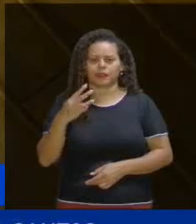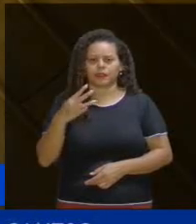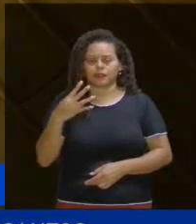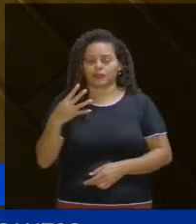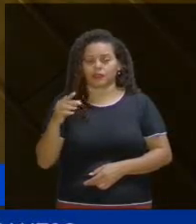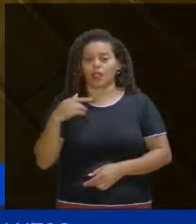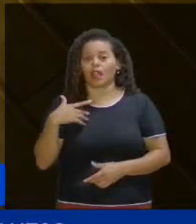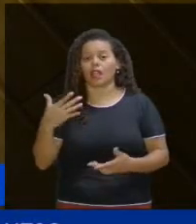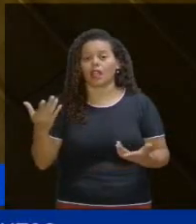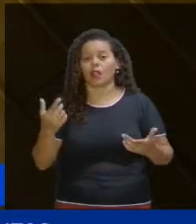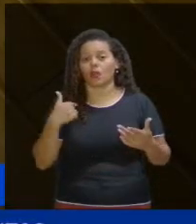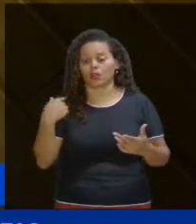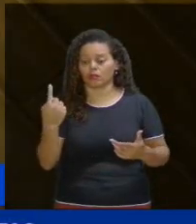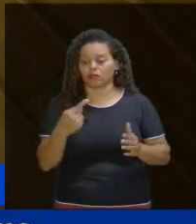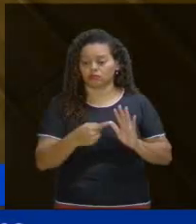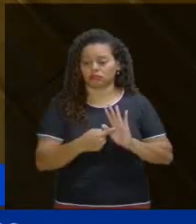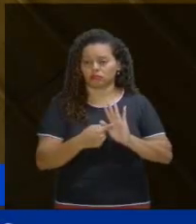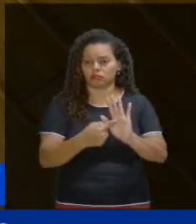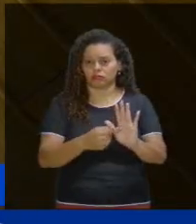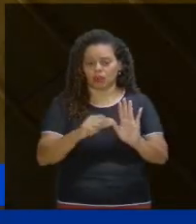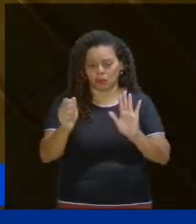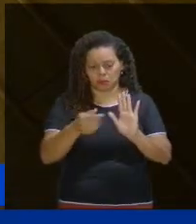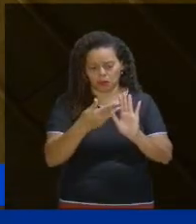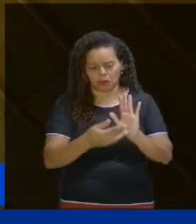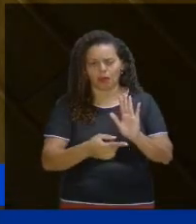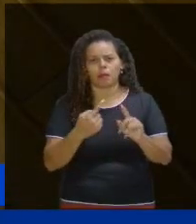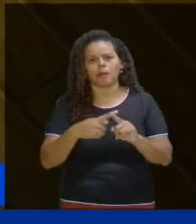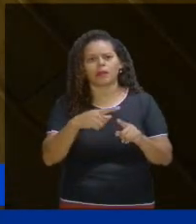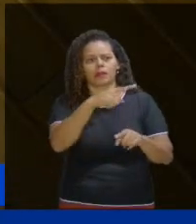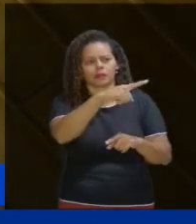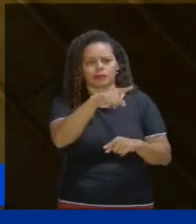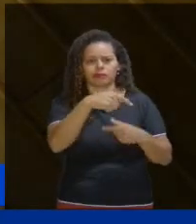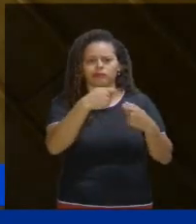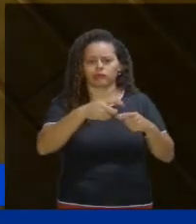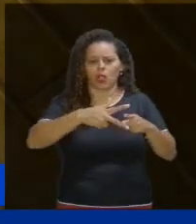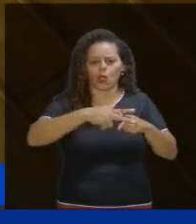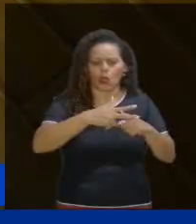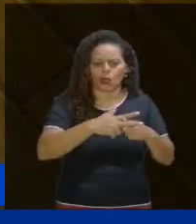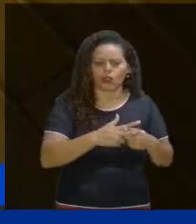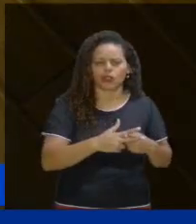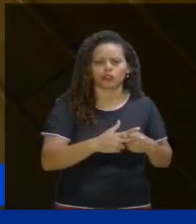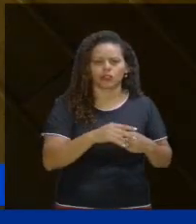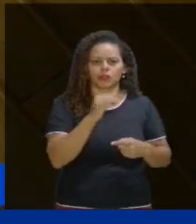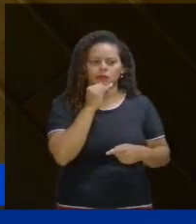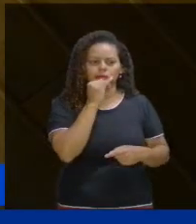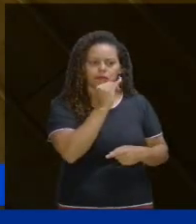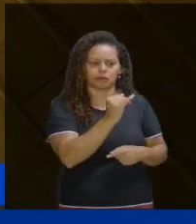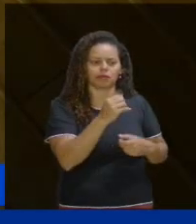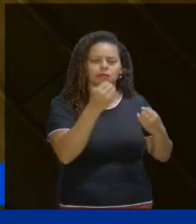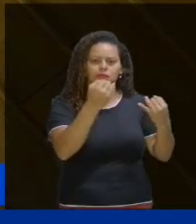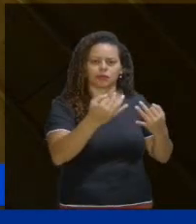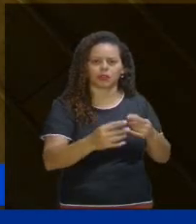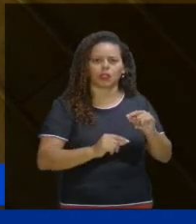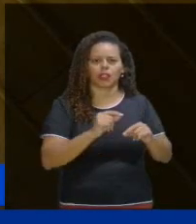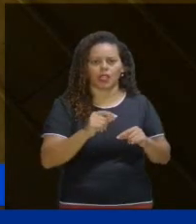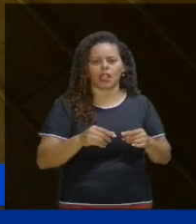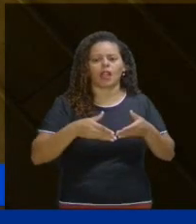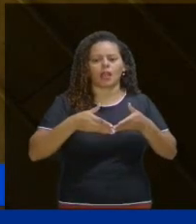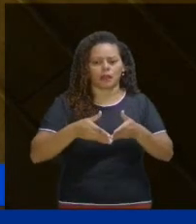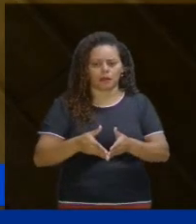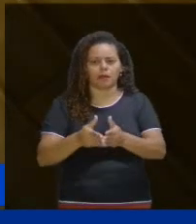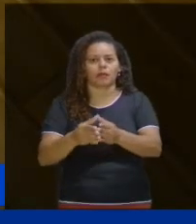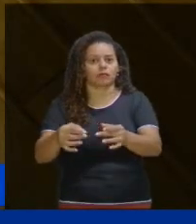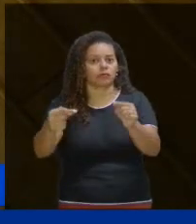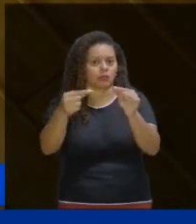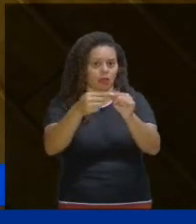apresentamos os embargos de declaração justamente para corrigir esse erro, informando que a embarcação ela tem sim